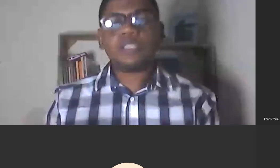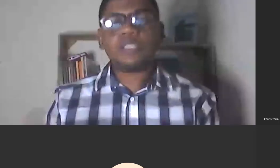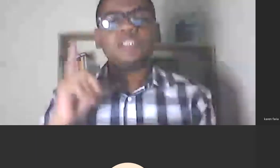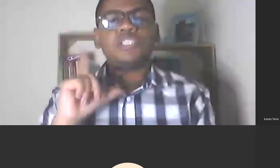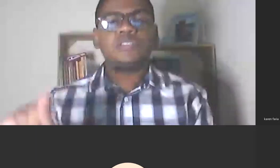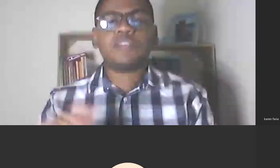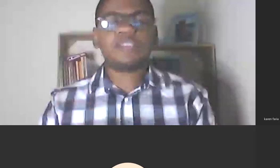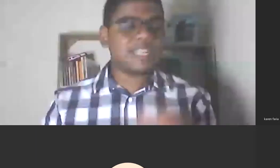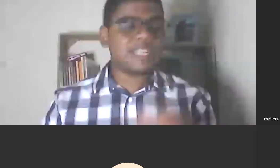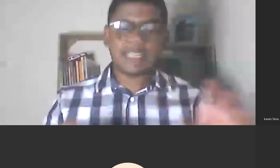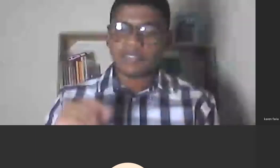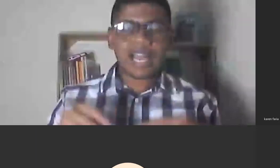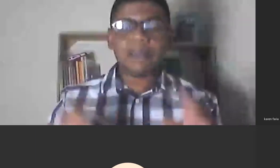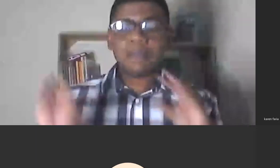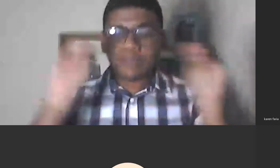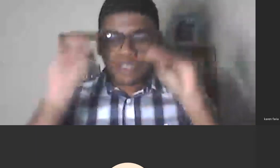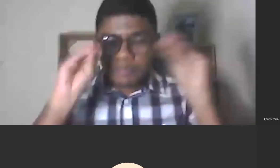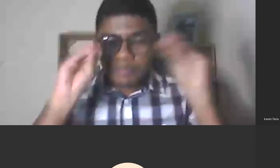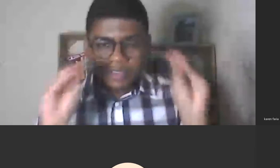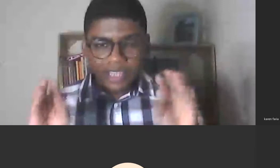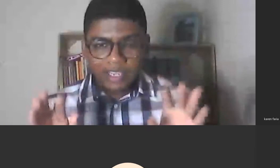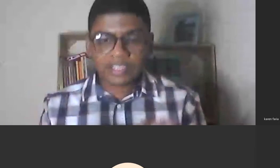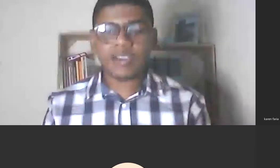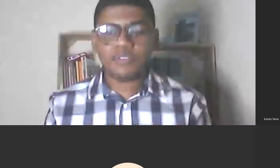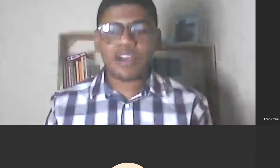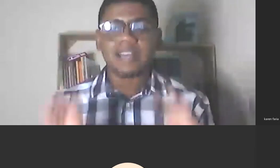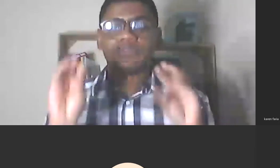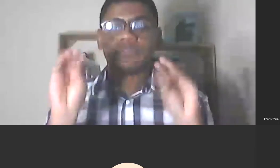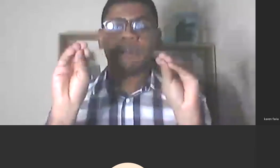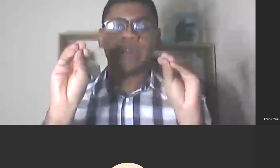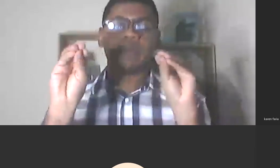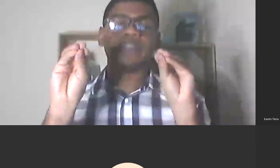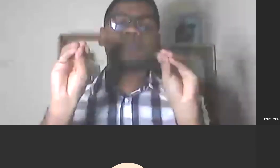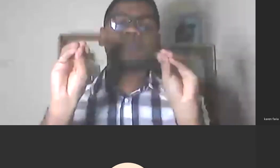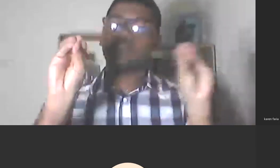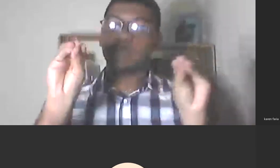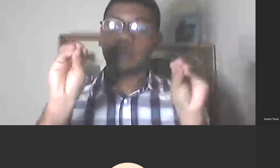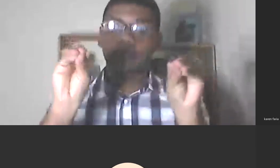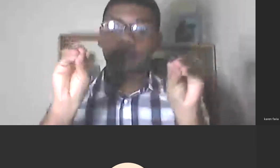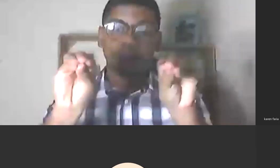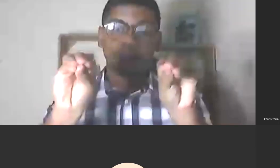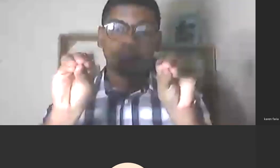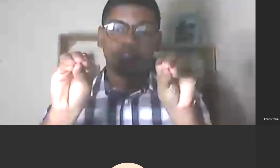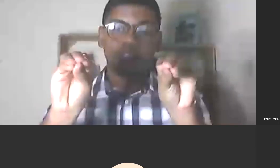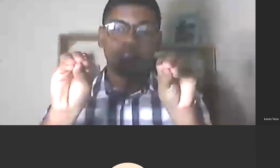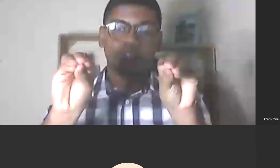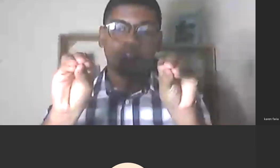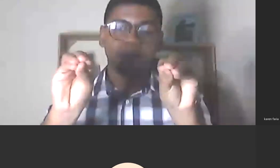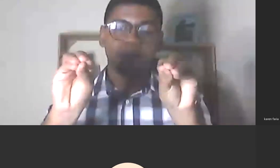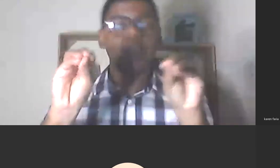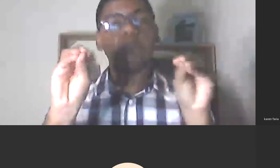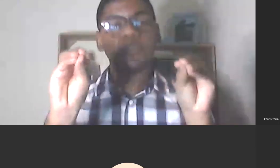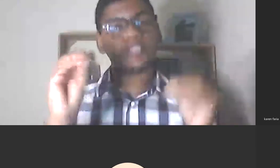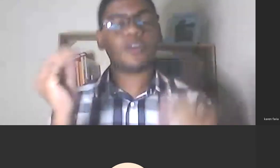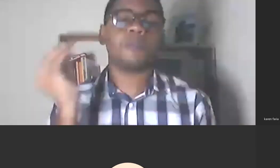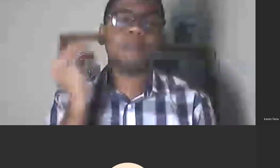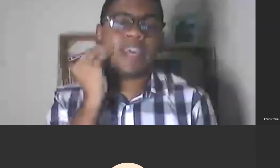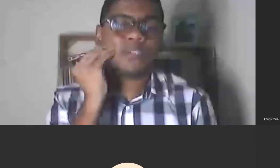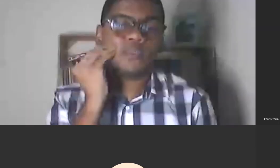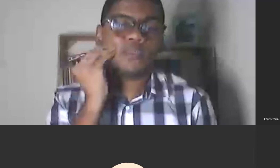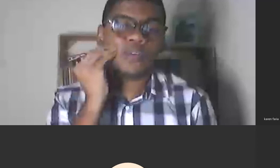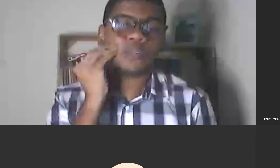Se eu estou me despedindo e falo assim, aquela questão de beijo, beijo, beijo, gente, o que eu faço? Eu pego as duas mãos juntinhas, ó. Aí eu